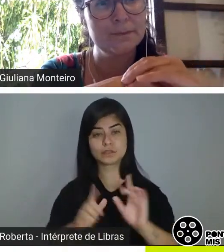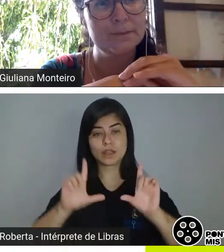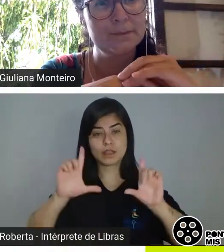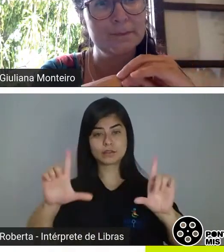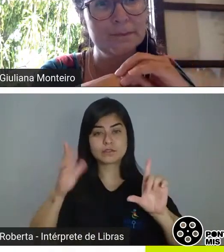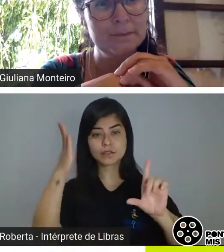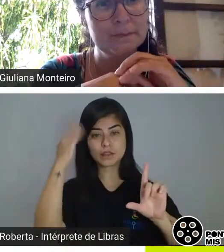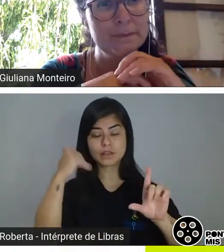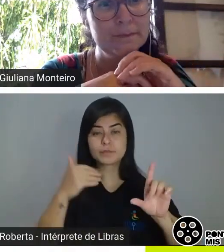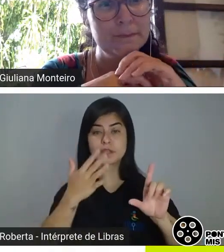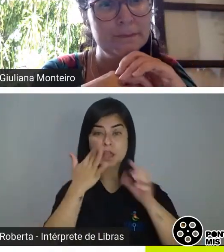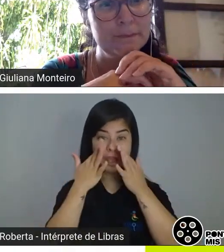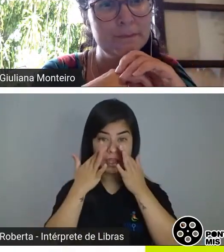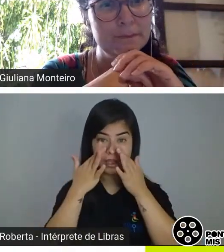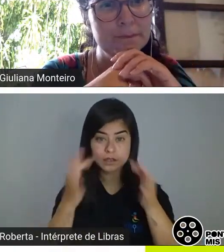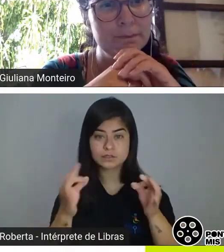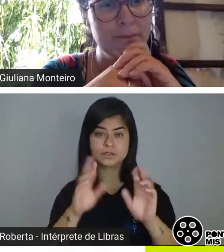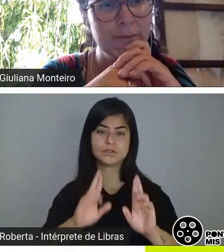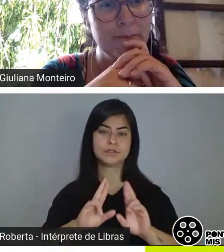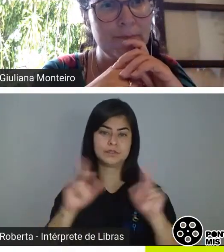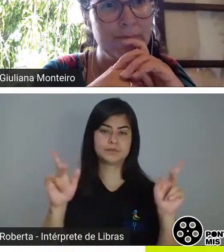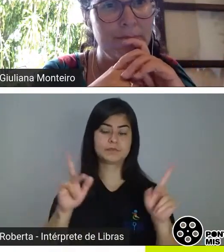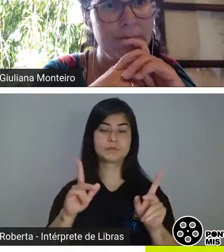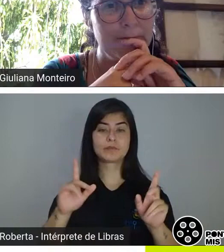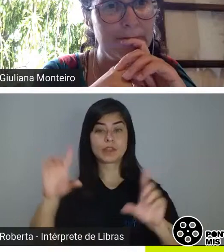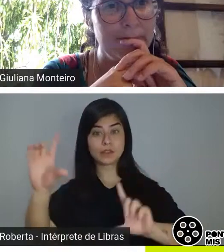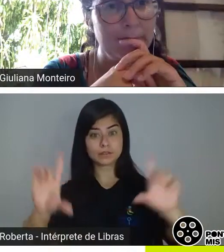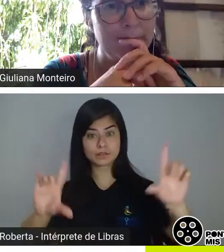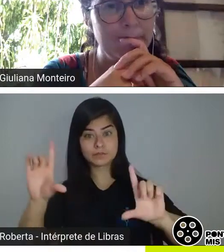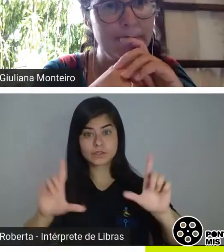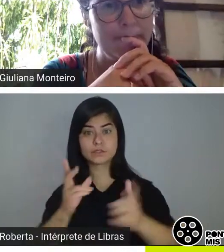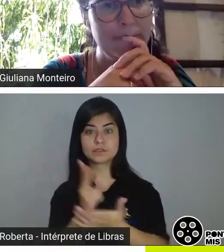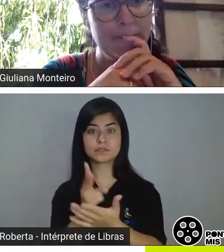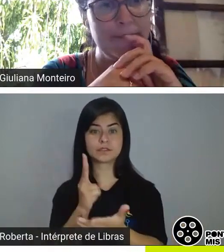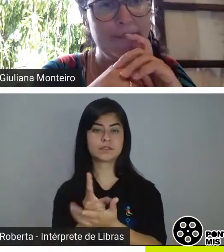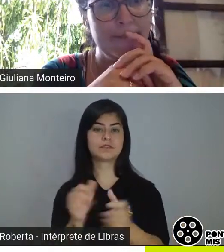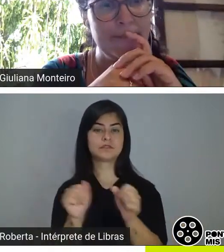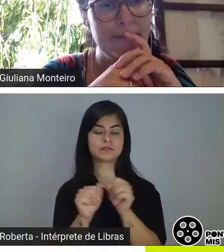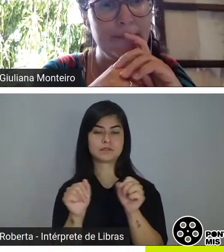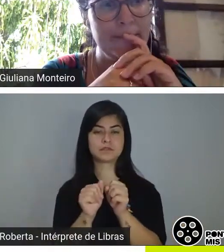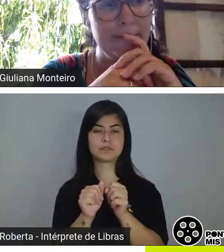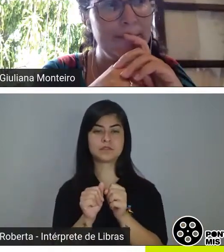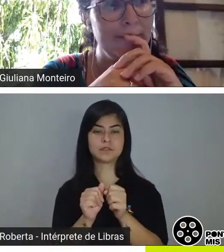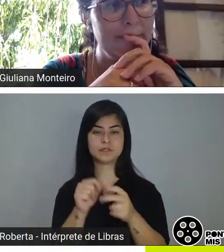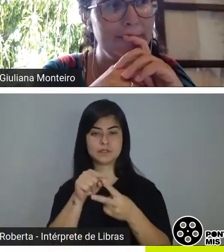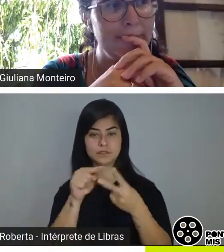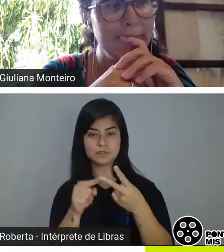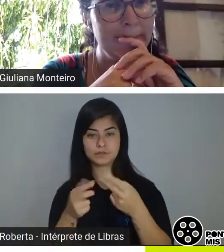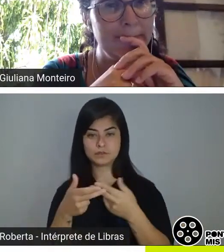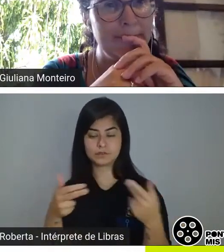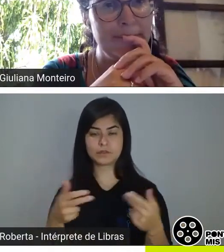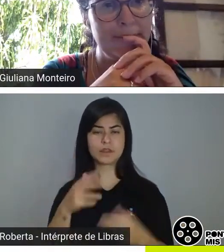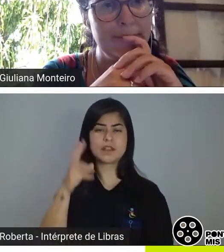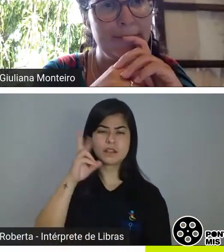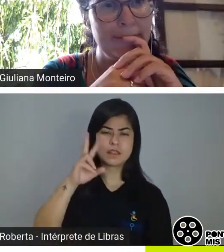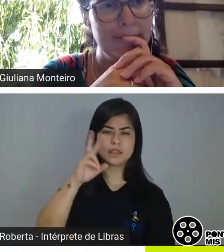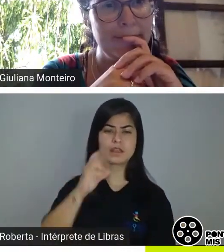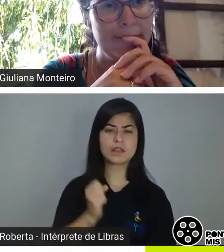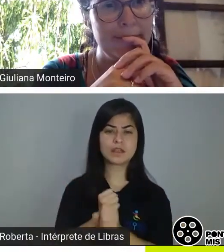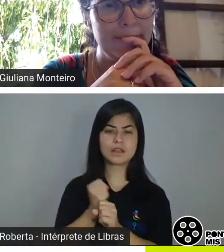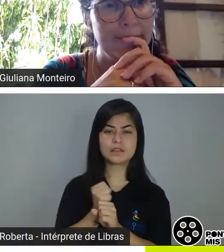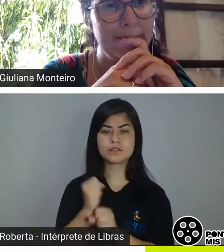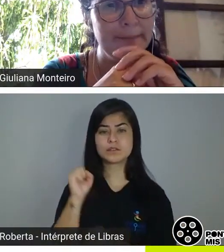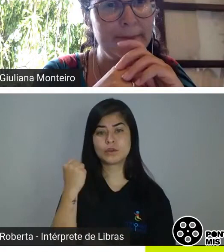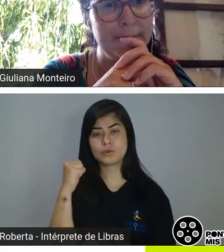atenção é diferente. Né? Na televisão, eu sempre fiz as duas coisas, Eu me lembro que nos anos 80, 90, tinha um